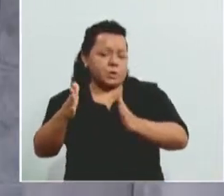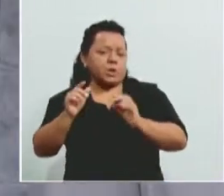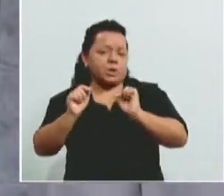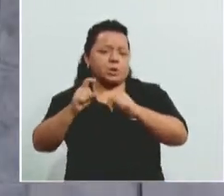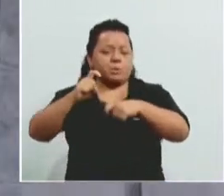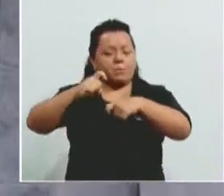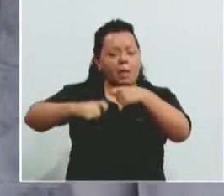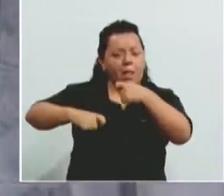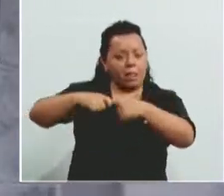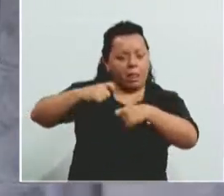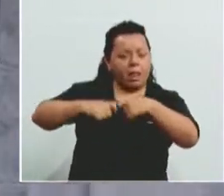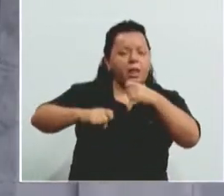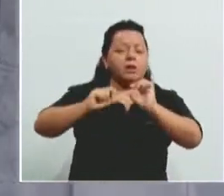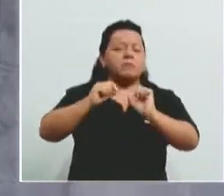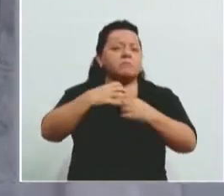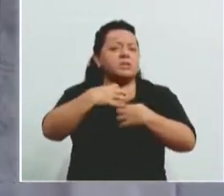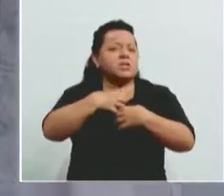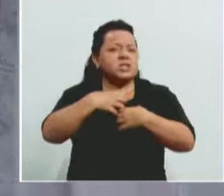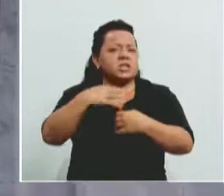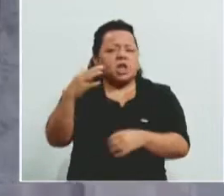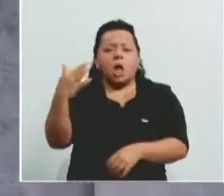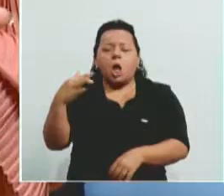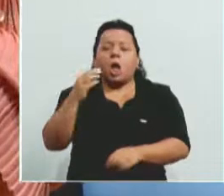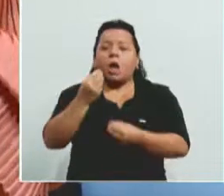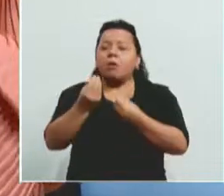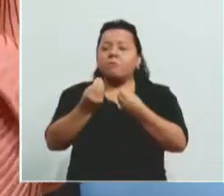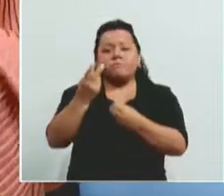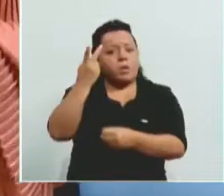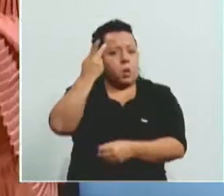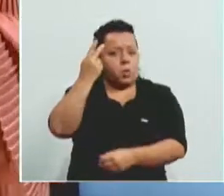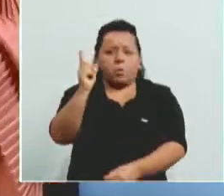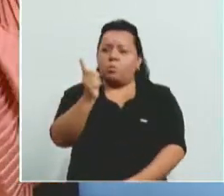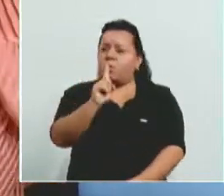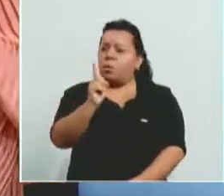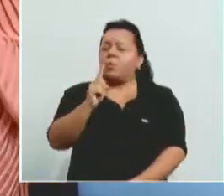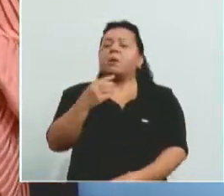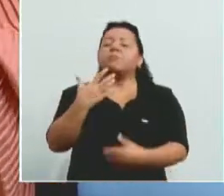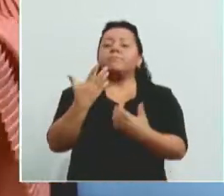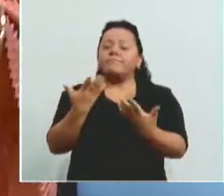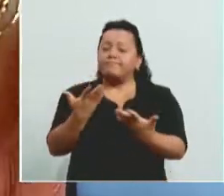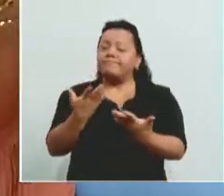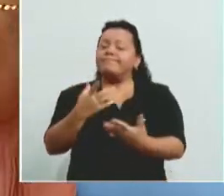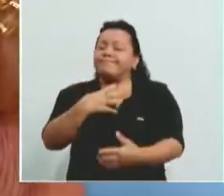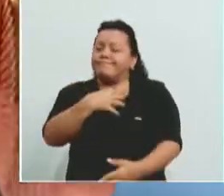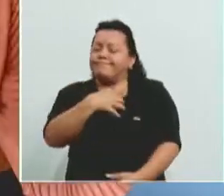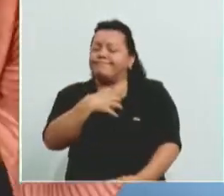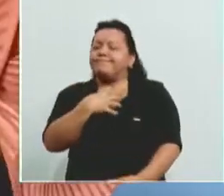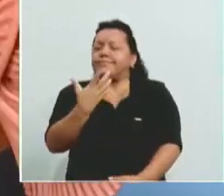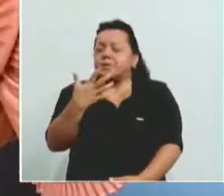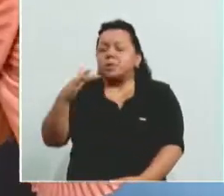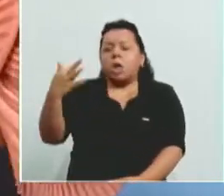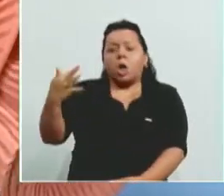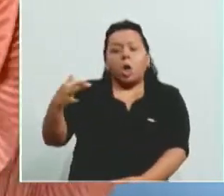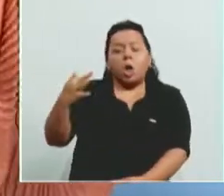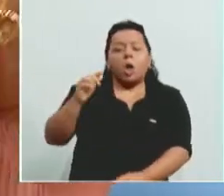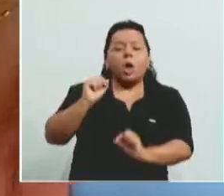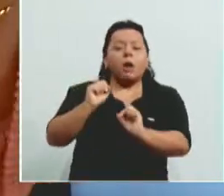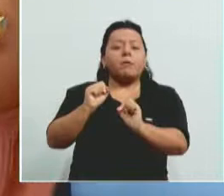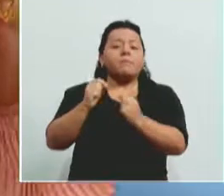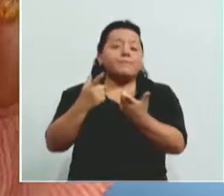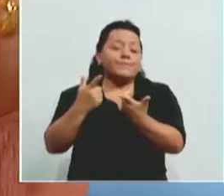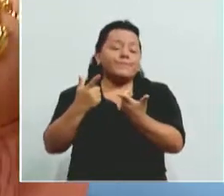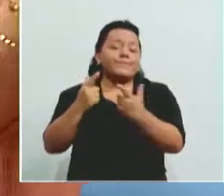desconforto na relação sexual, isso não é normal. Tem alguns desconfortos, provocados por outras doenças